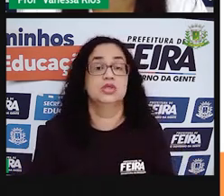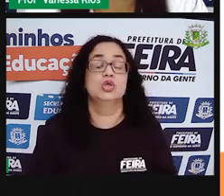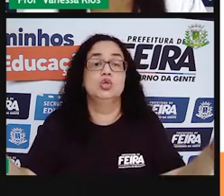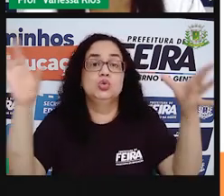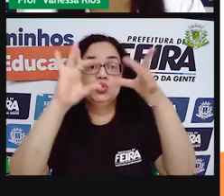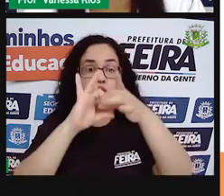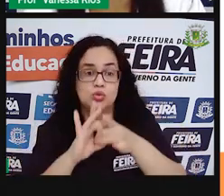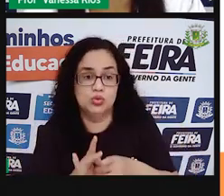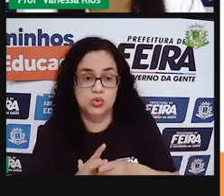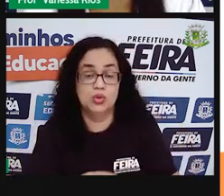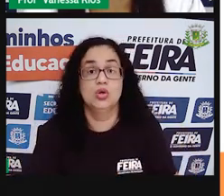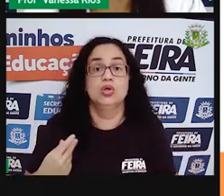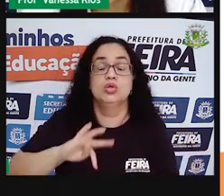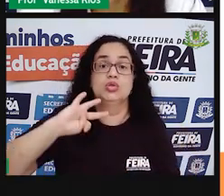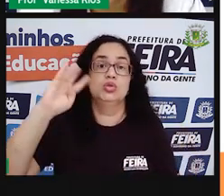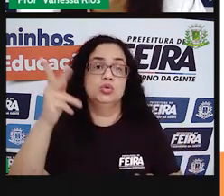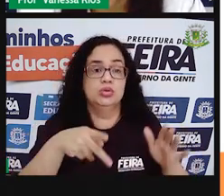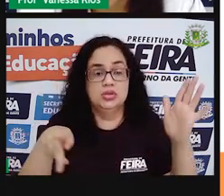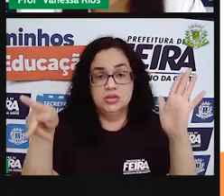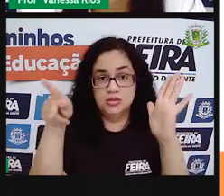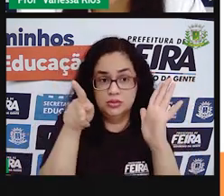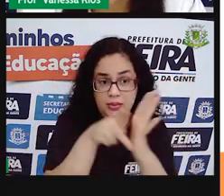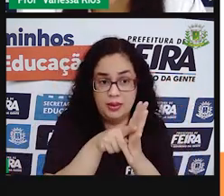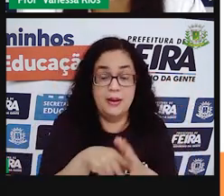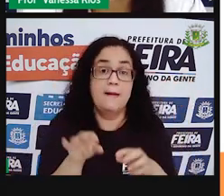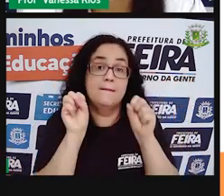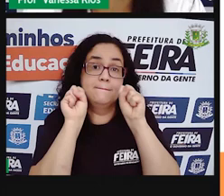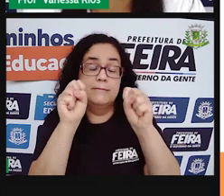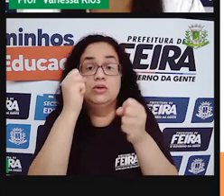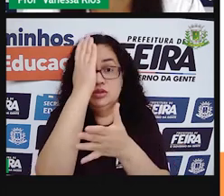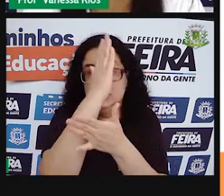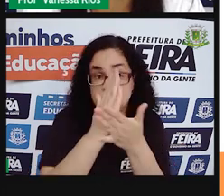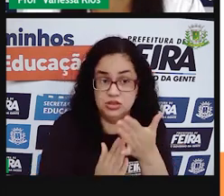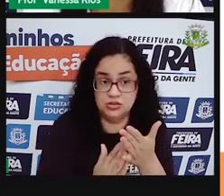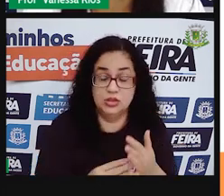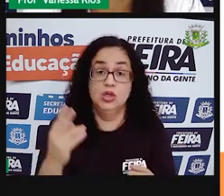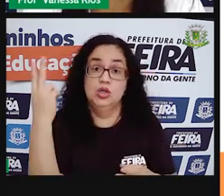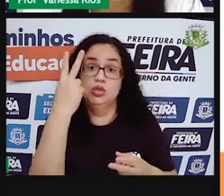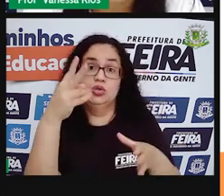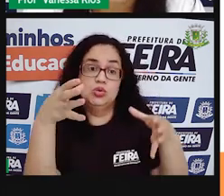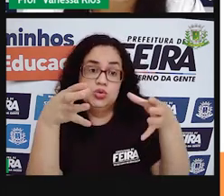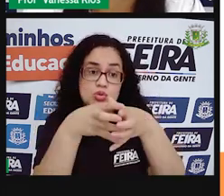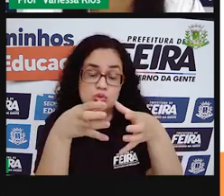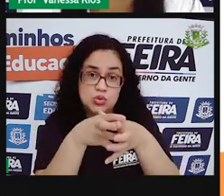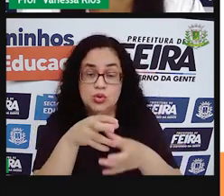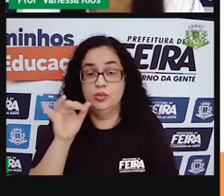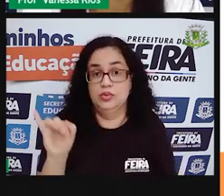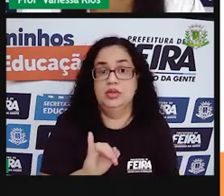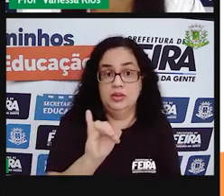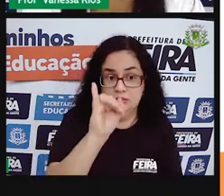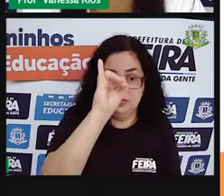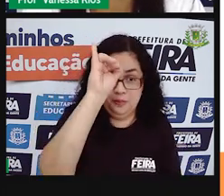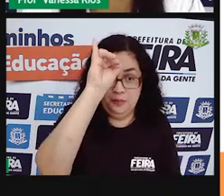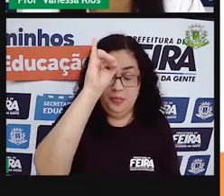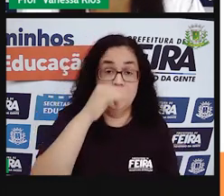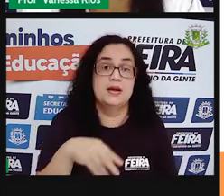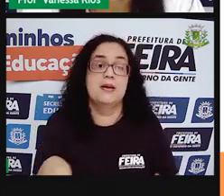Juntando todas essas propriedades, elas podem ser divididas em dois grupos principais, que